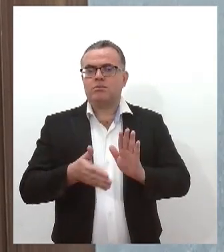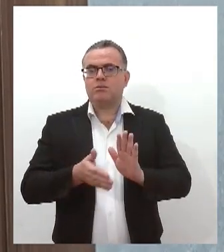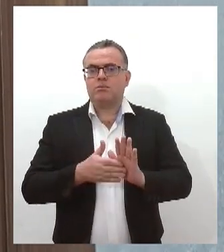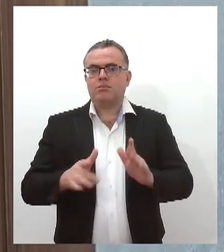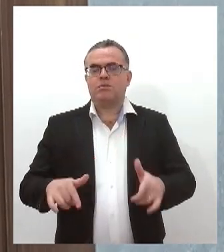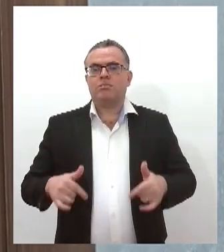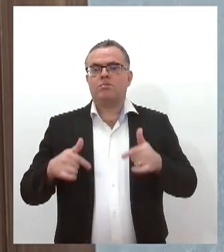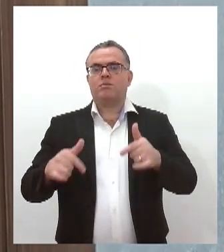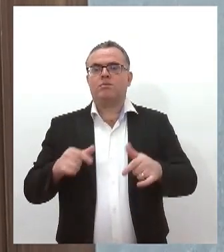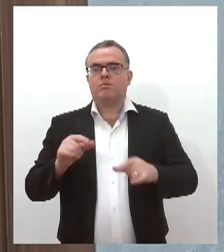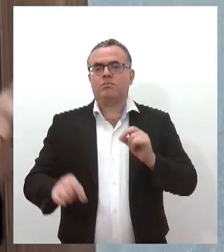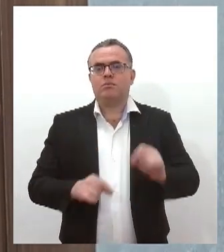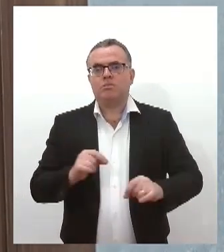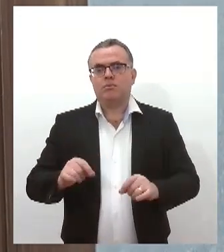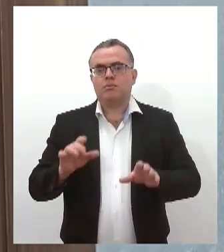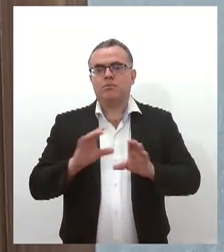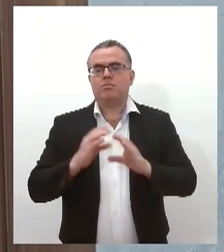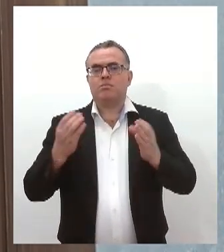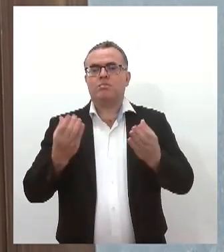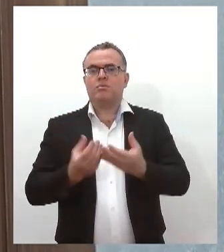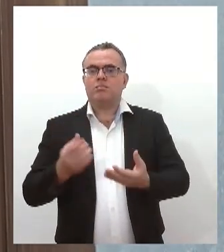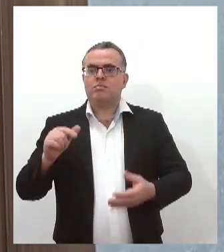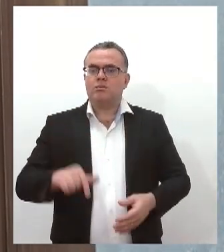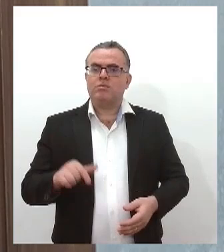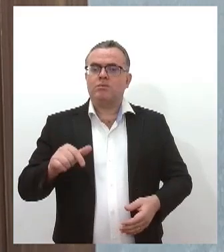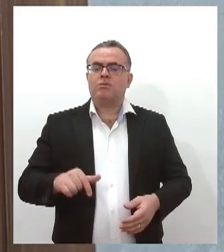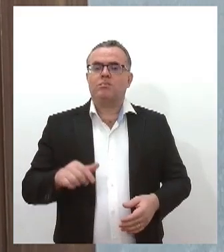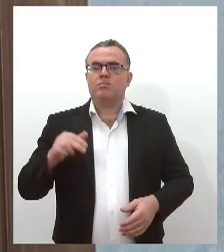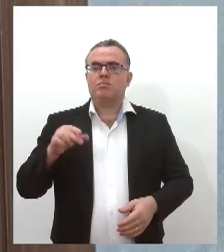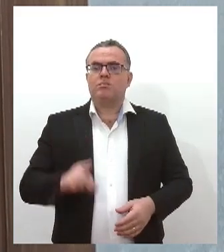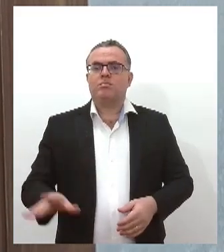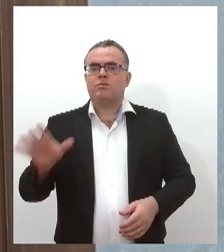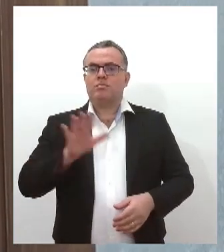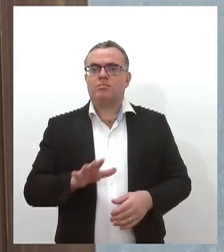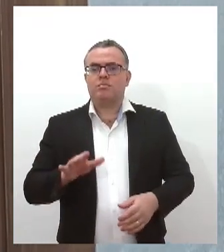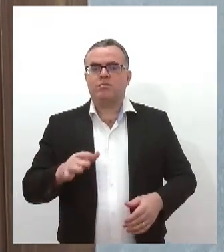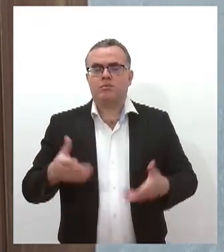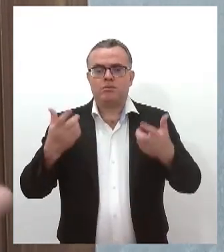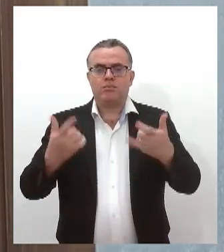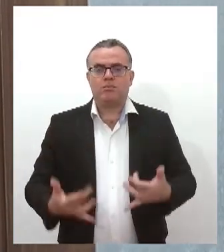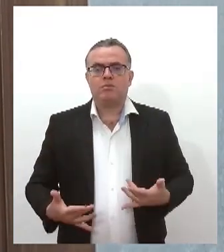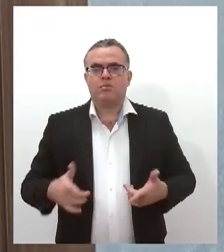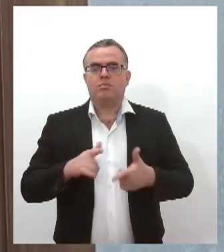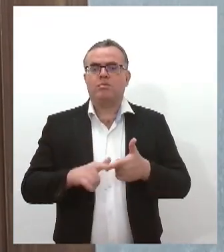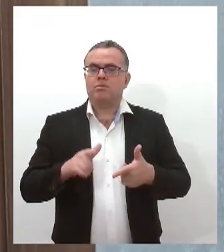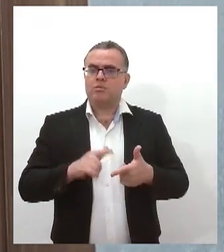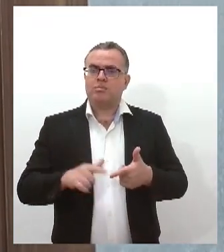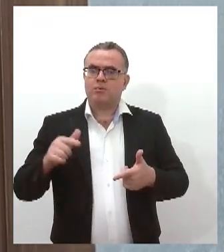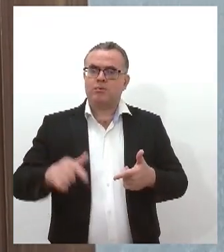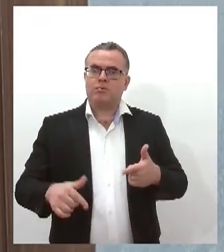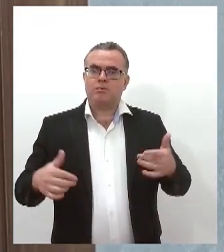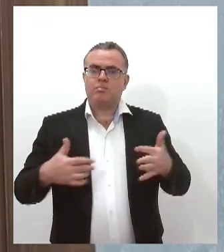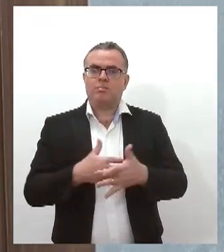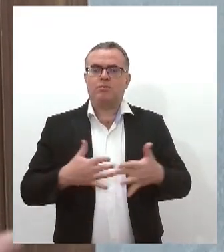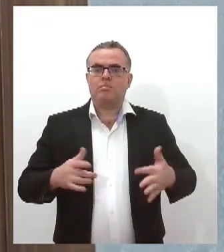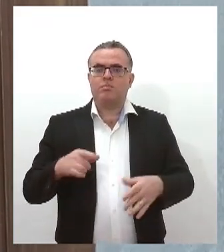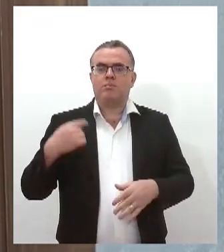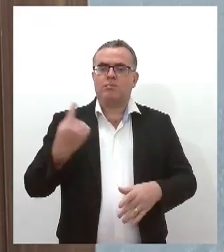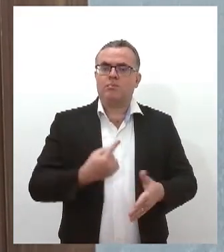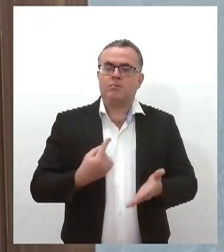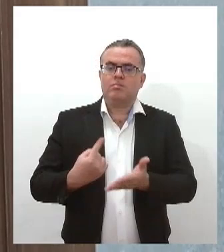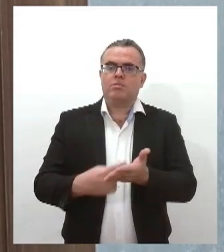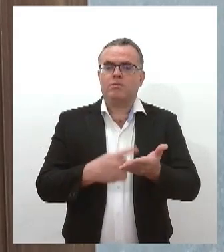uma conferência aqui no Nordeste para tratarmos dos problemas das nossas cidades e, claro, juntos encontrarmos as soluções que o